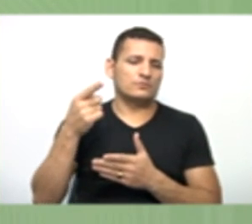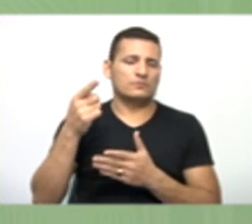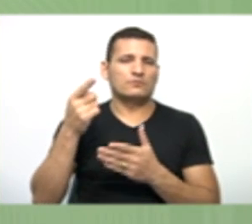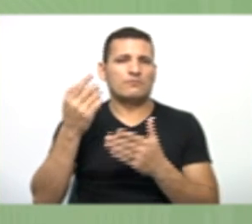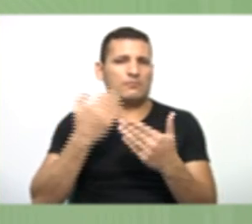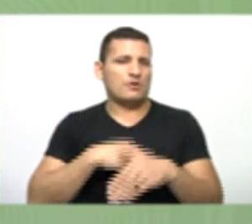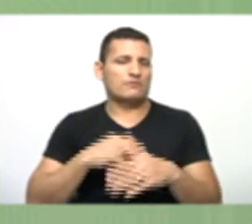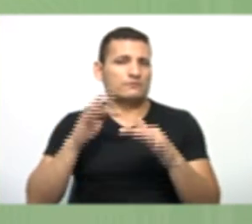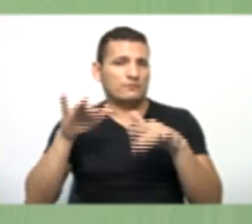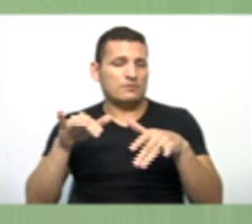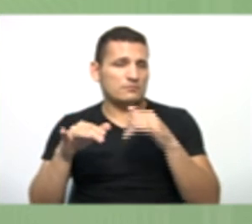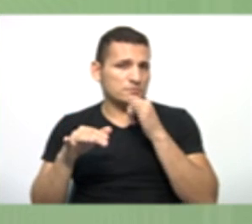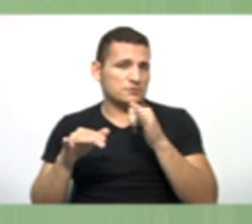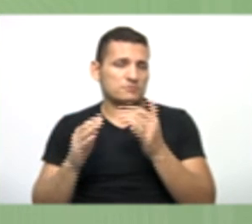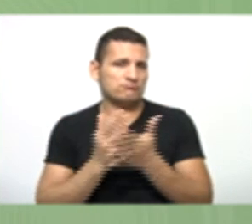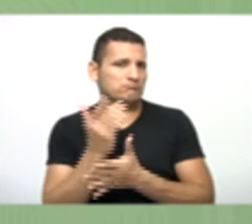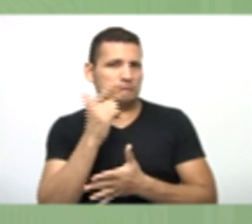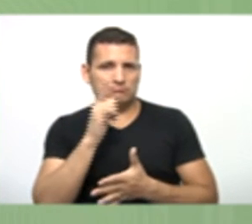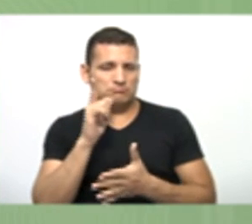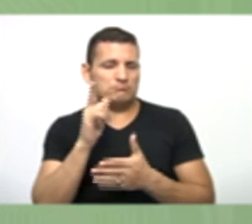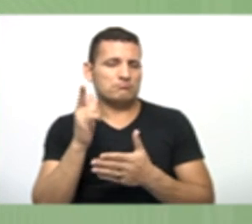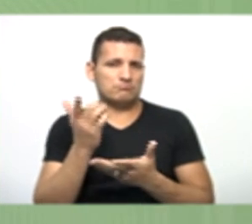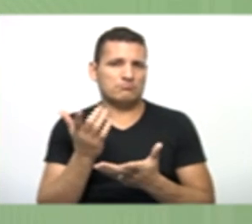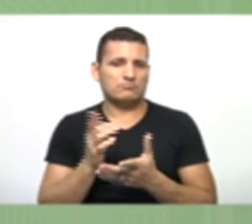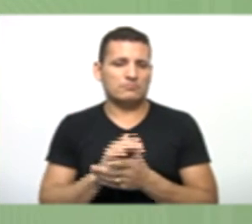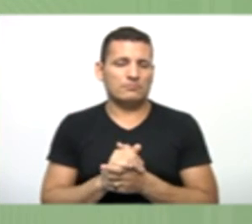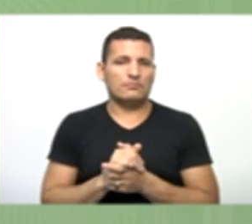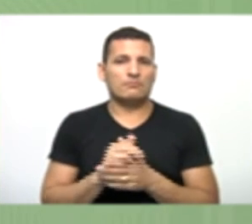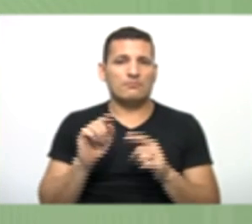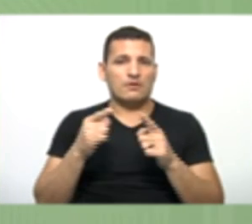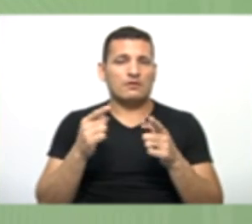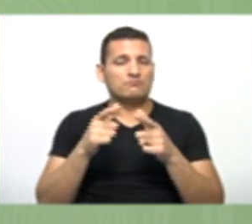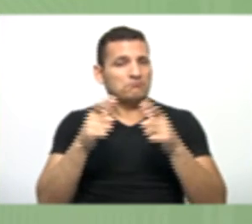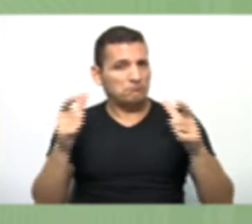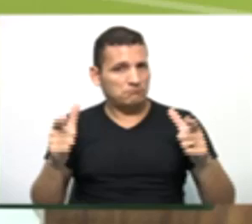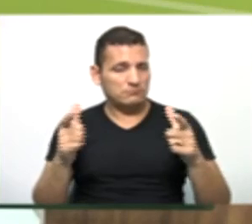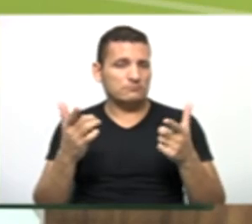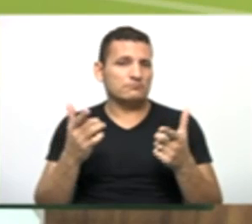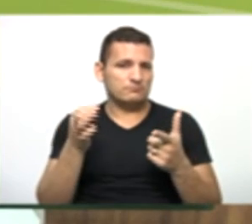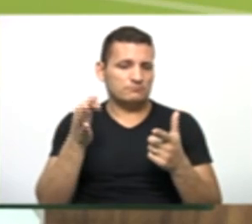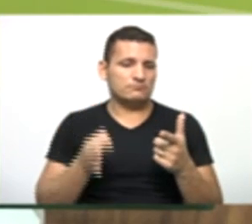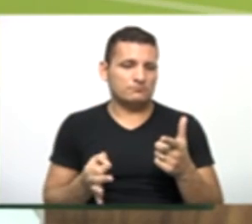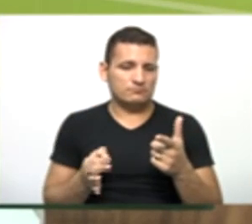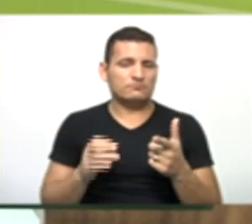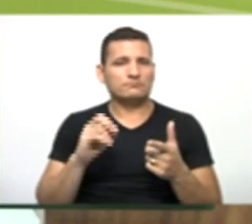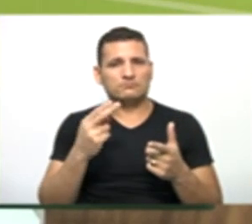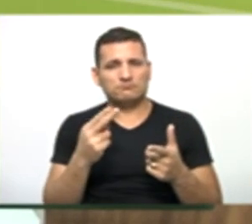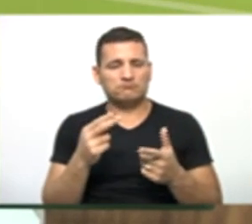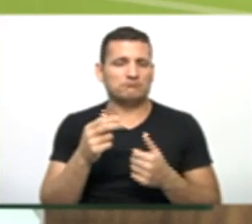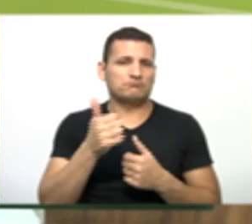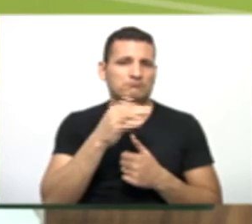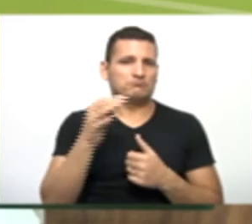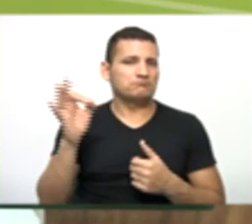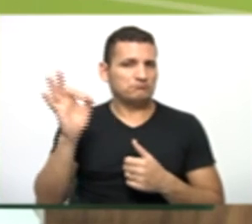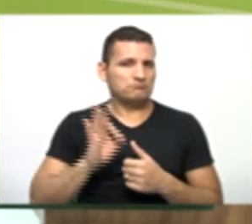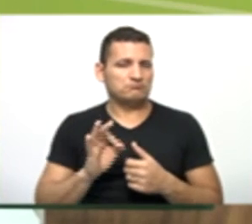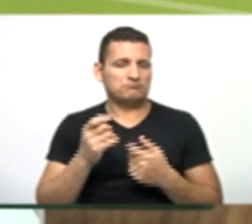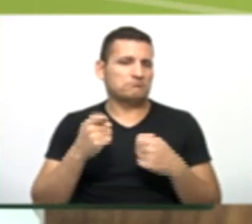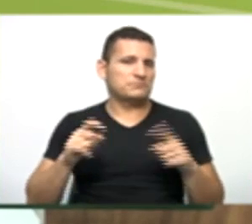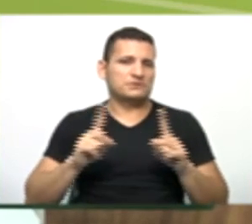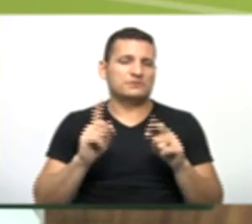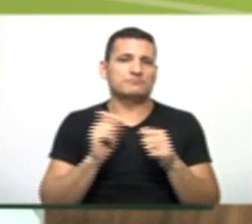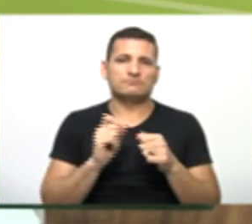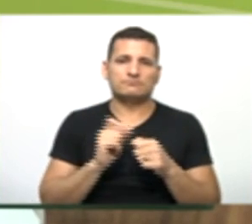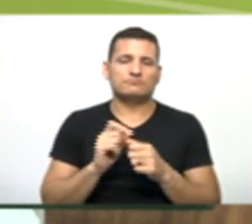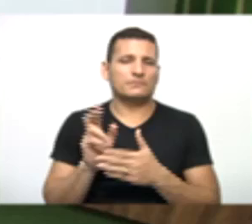exame final, para aqueles que não conseguiram a nota. Mas certamente a maioria, ou quase 100%, não vão precisar fazer nem